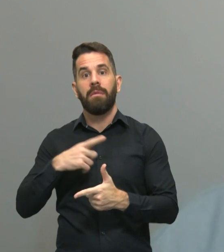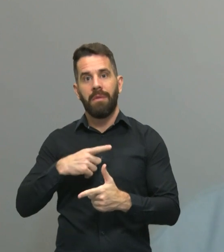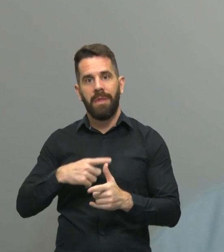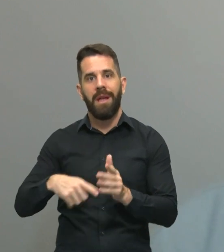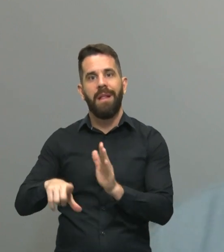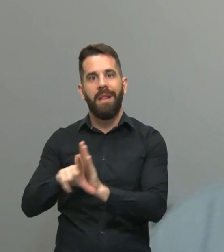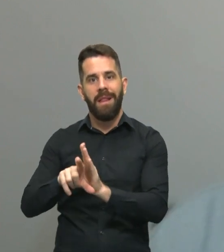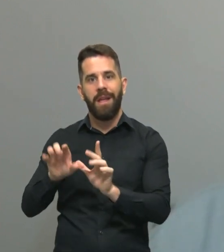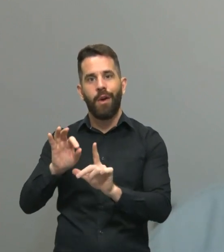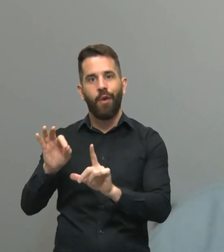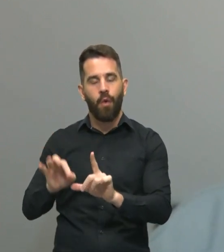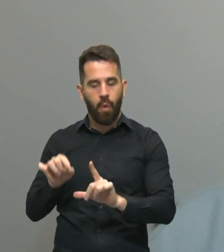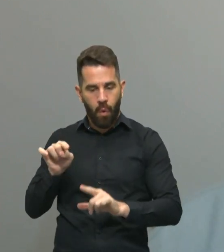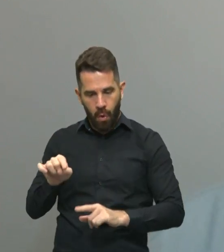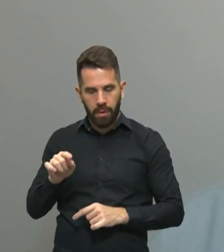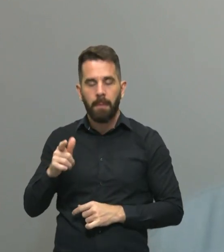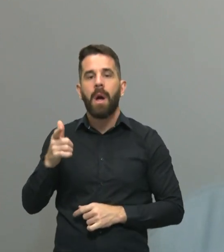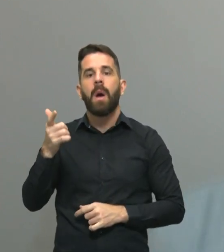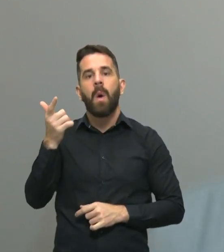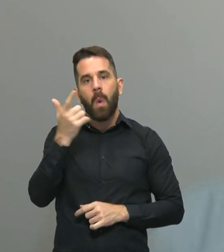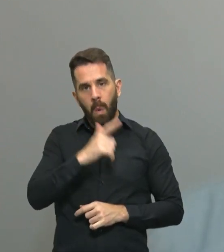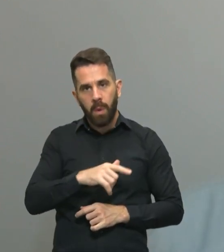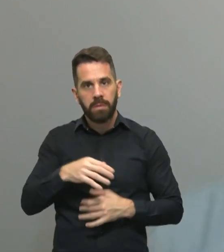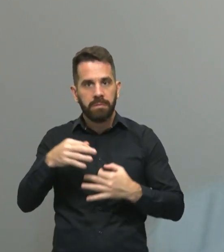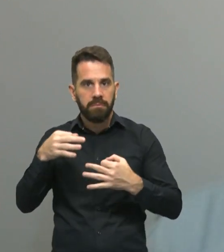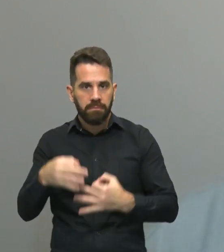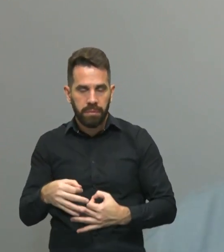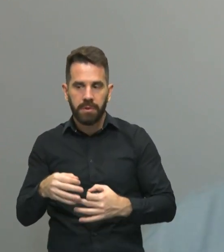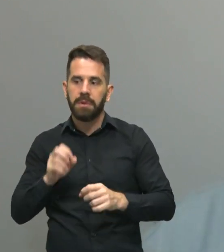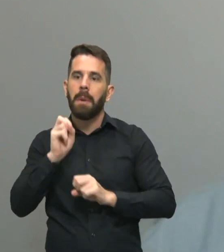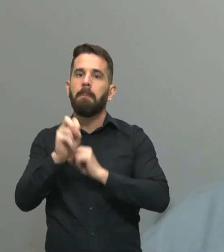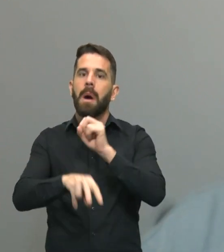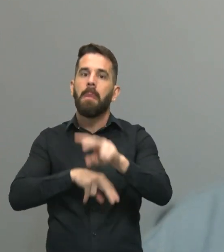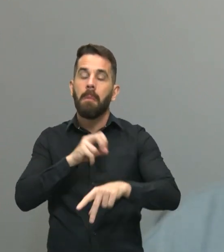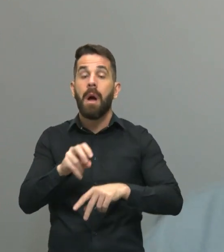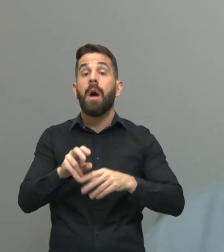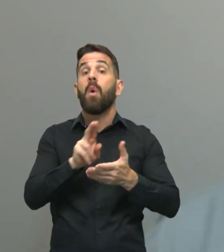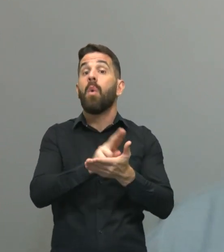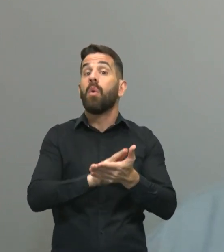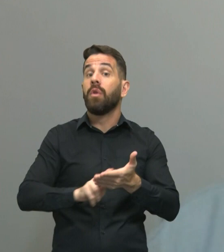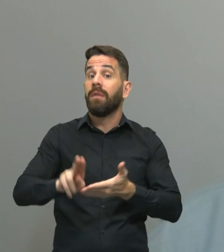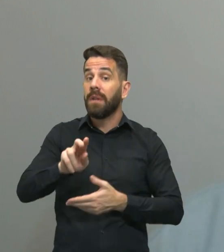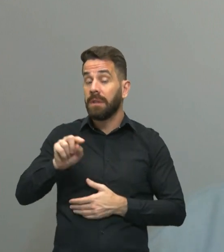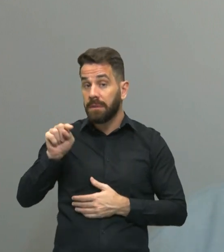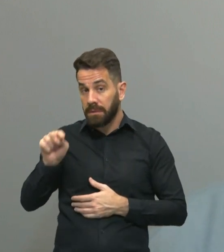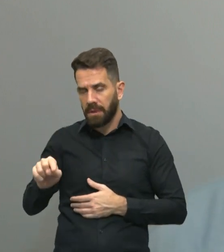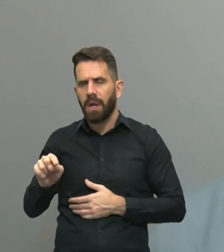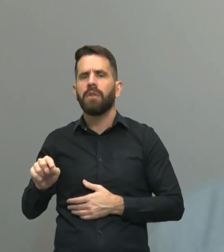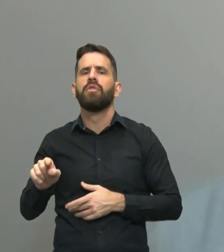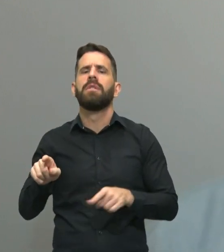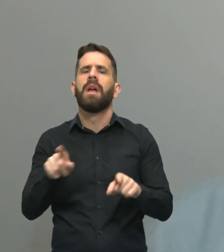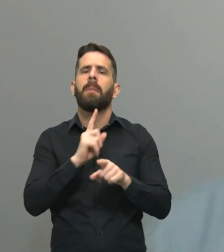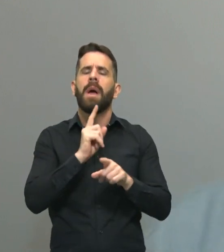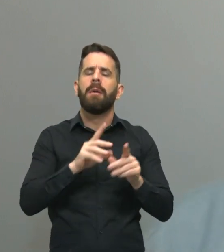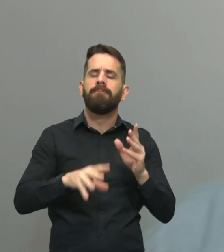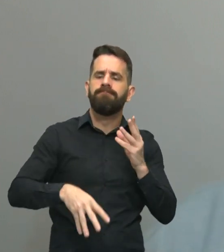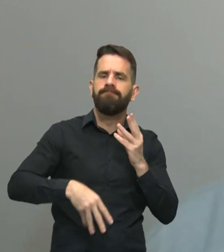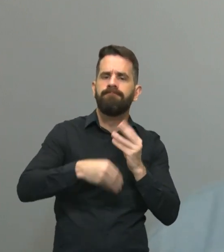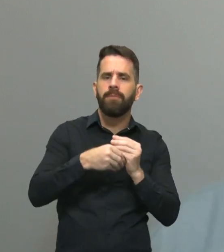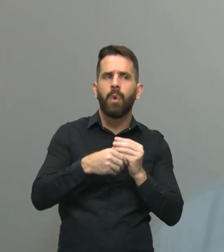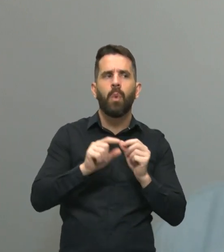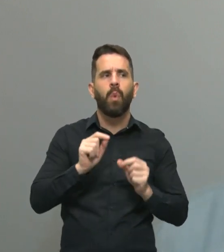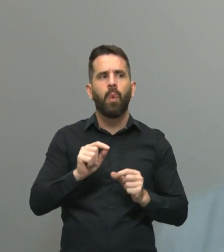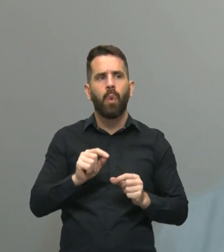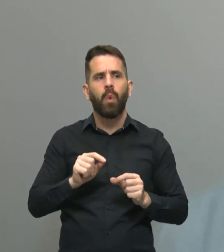ingresso nas universidades, é instituída, então, a reserva de vagas